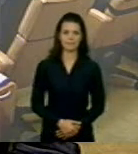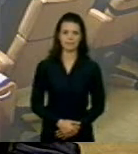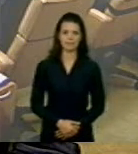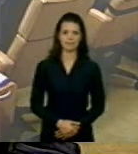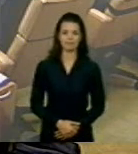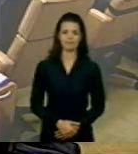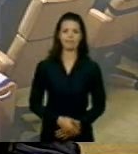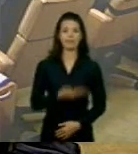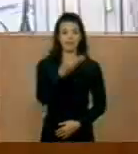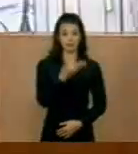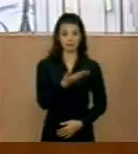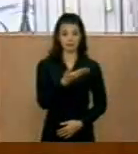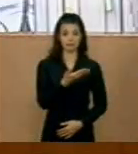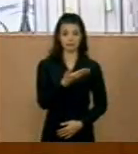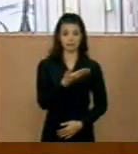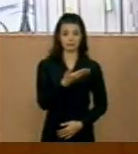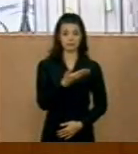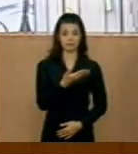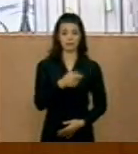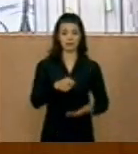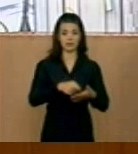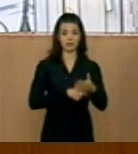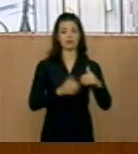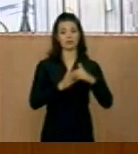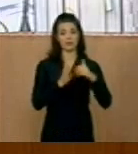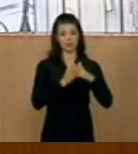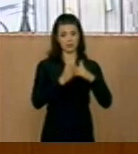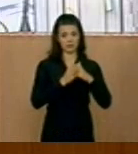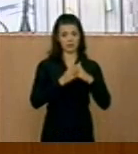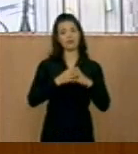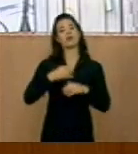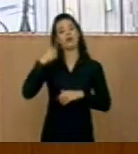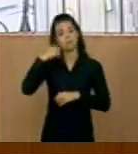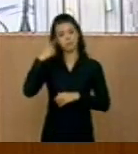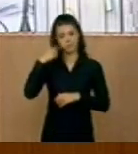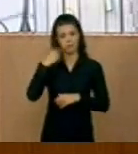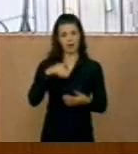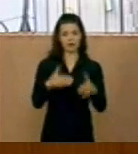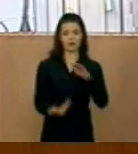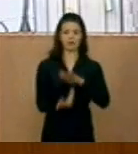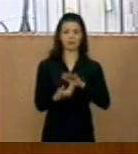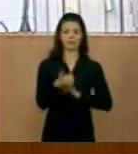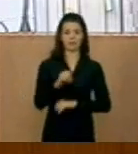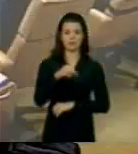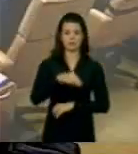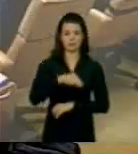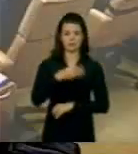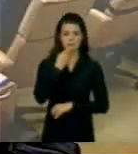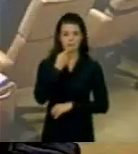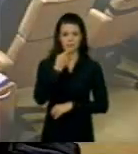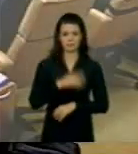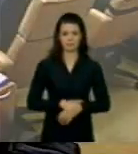Vossa Excelência tem até inscrito pela Câmara, na condição de advogado, até também 10 minutos para se pronunciar e tem a palavra.